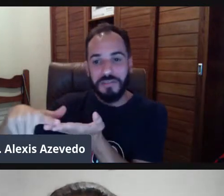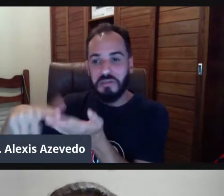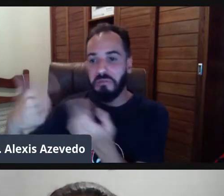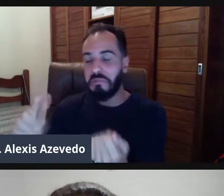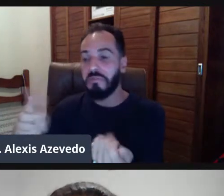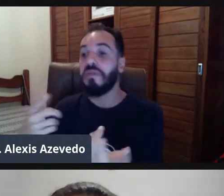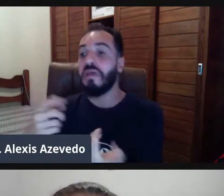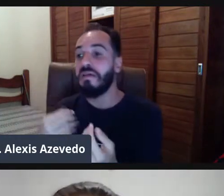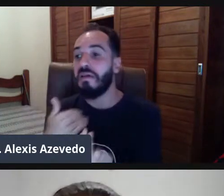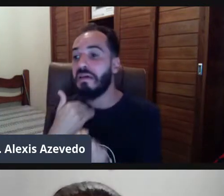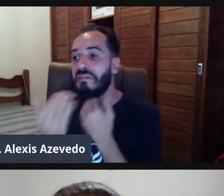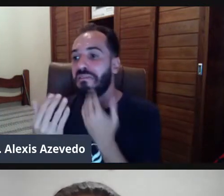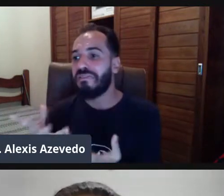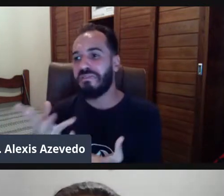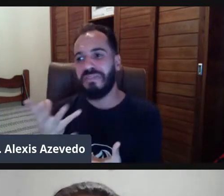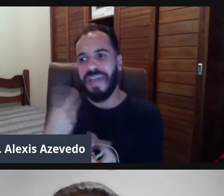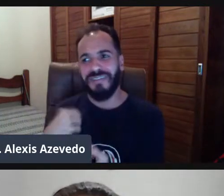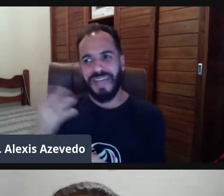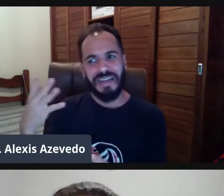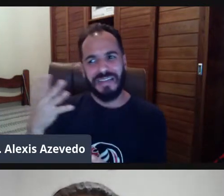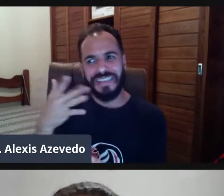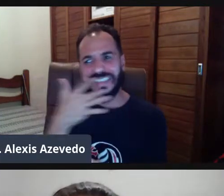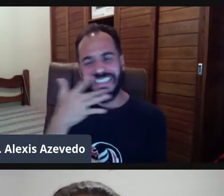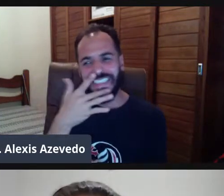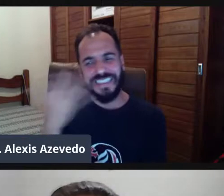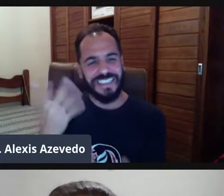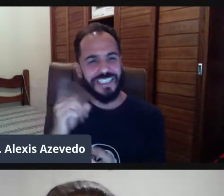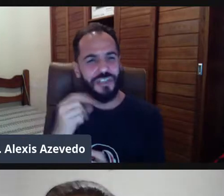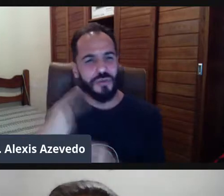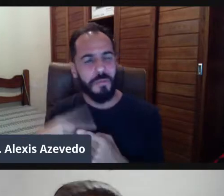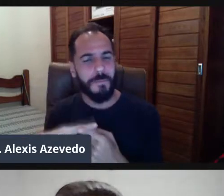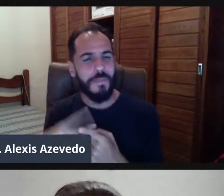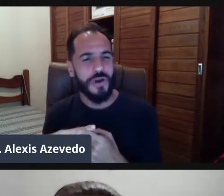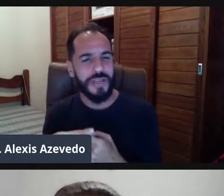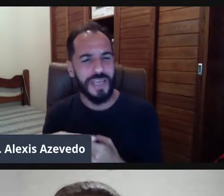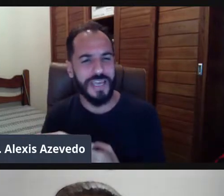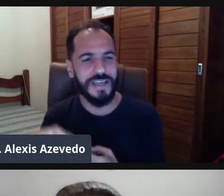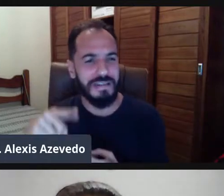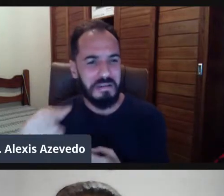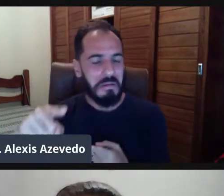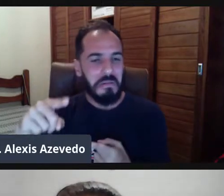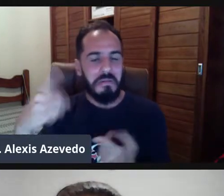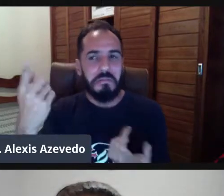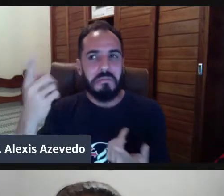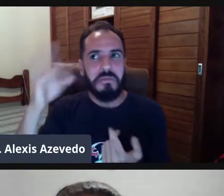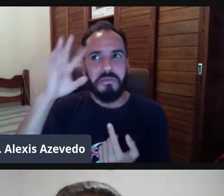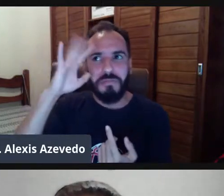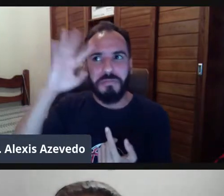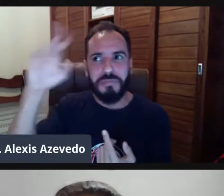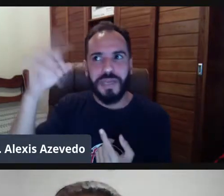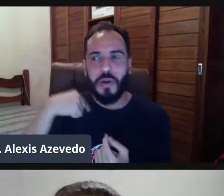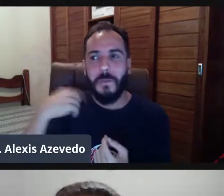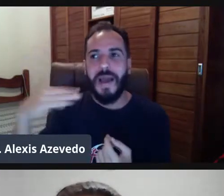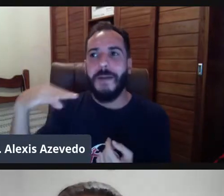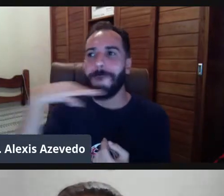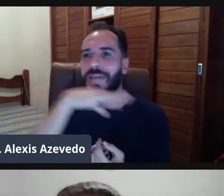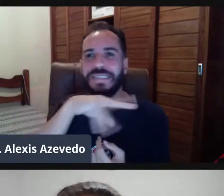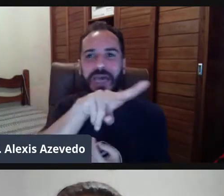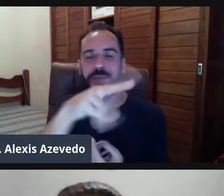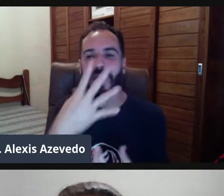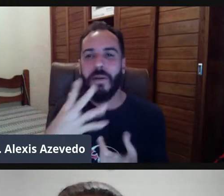sensação muito estranha, e é uma sensação muito abstrata, porque as